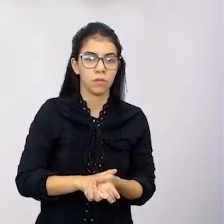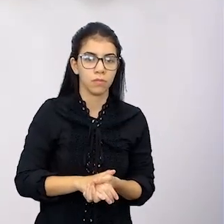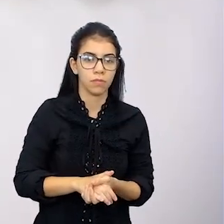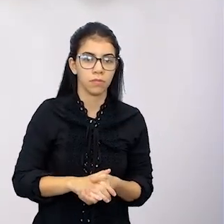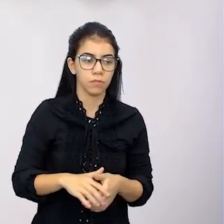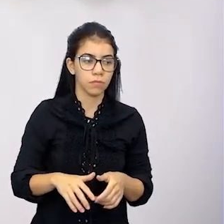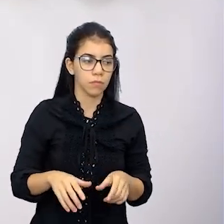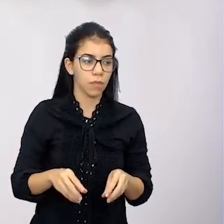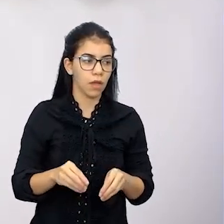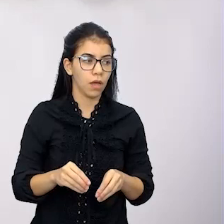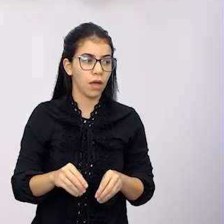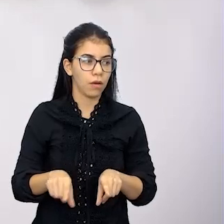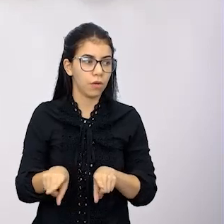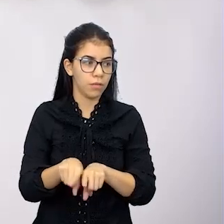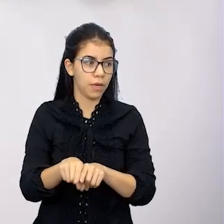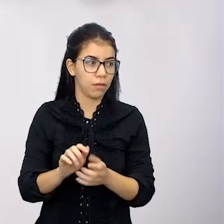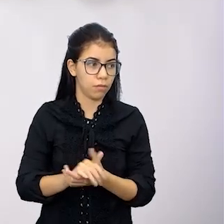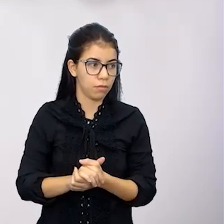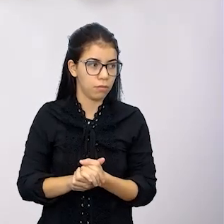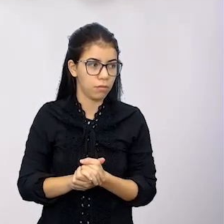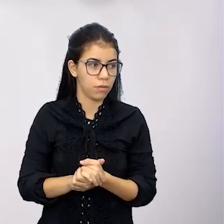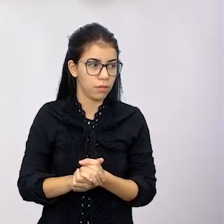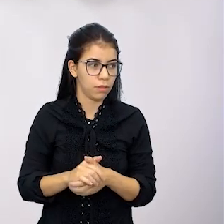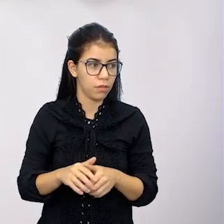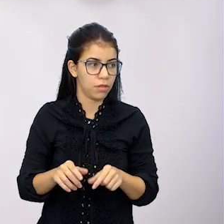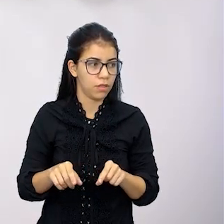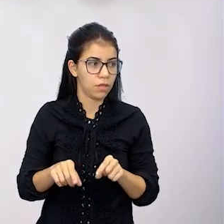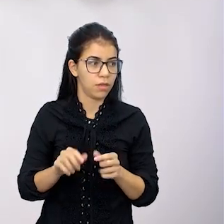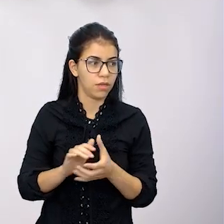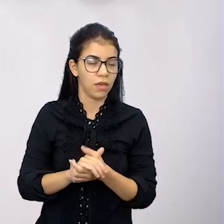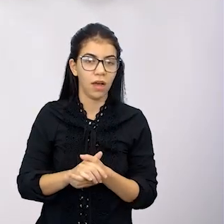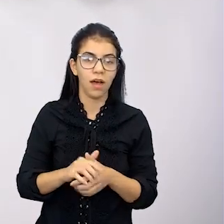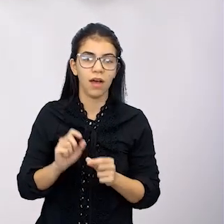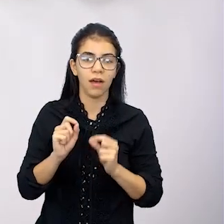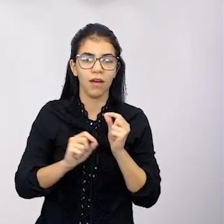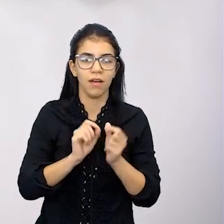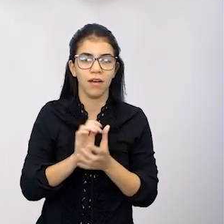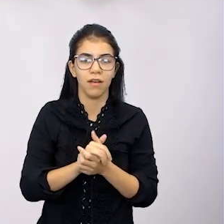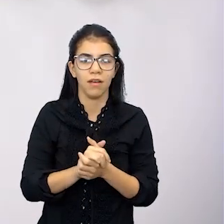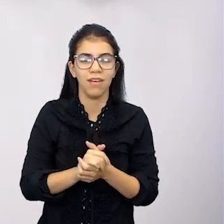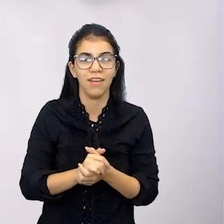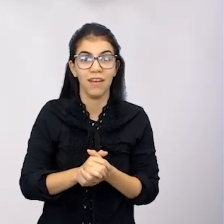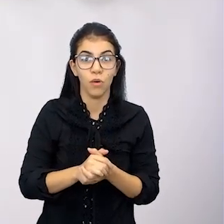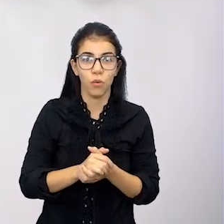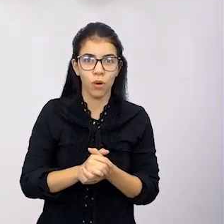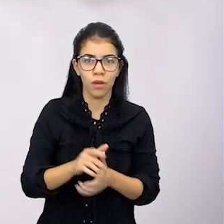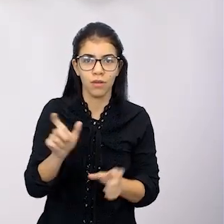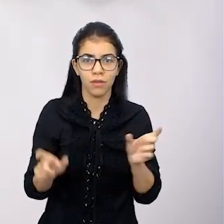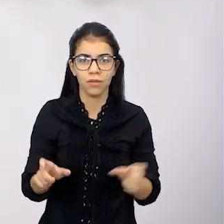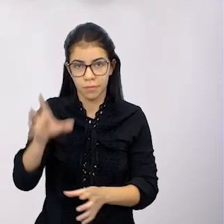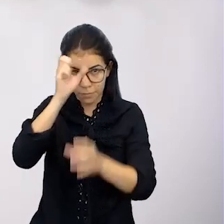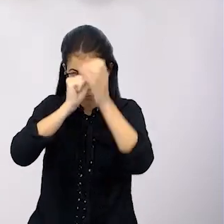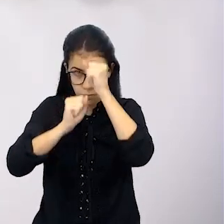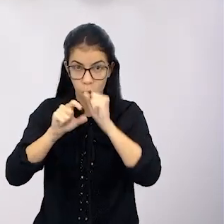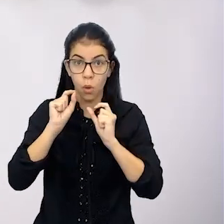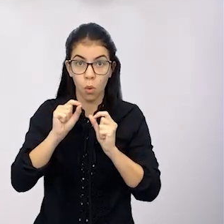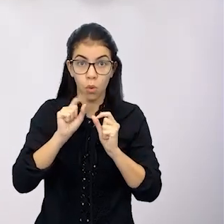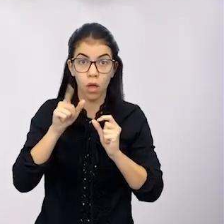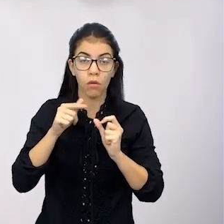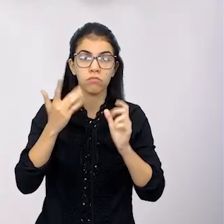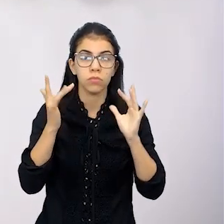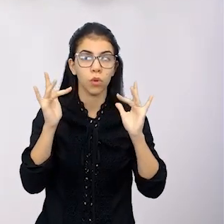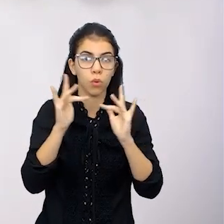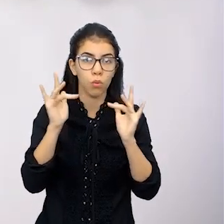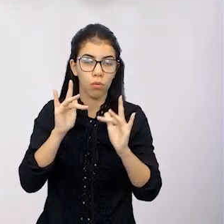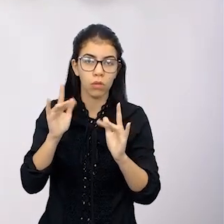na sua localidade, ele vai entender como que funciona aquilo ali. Então, a gente consegue estabelecer algumas afinidades,